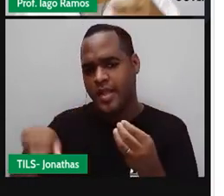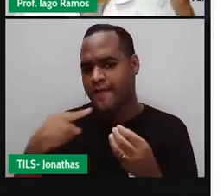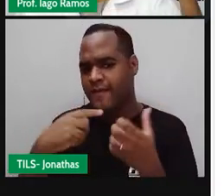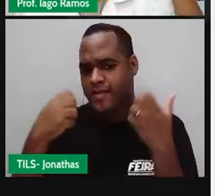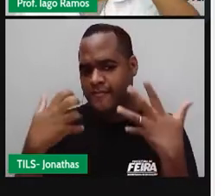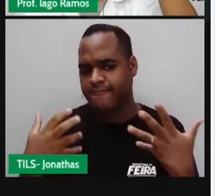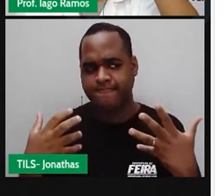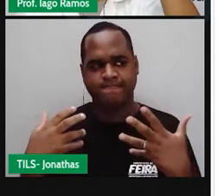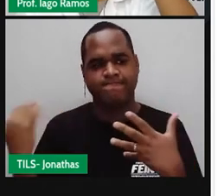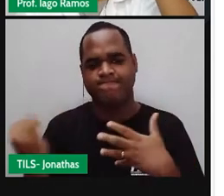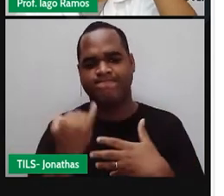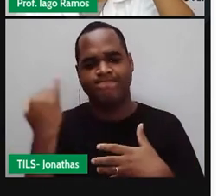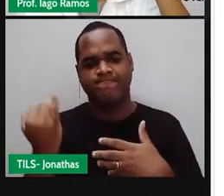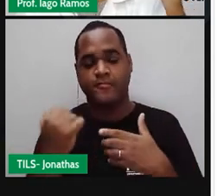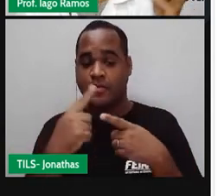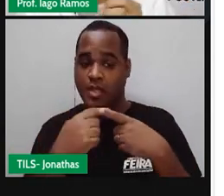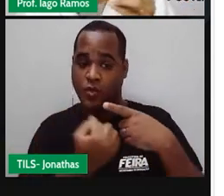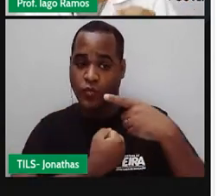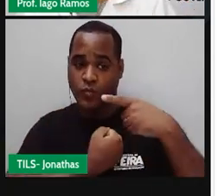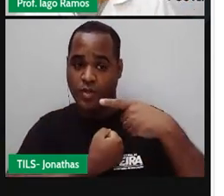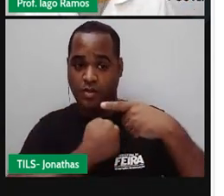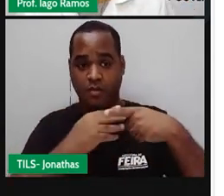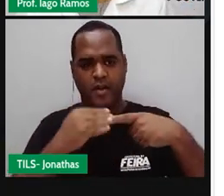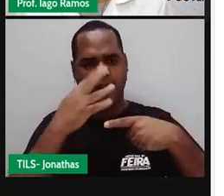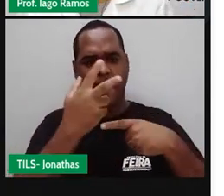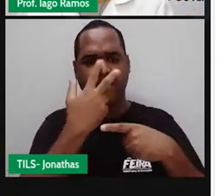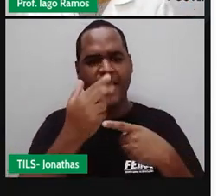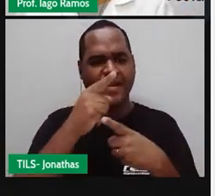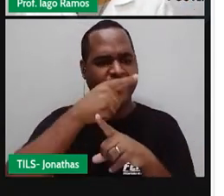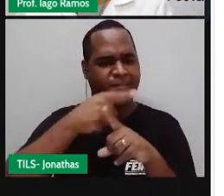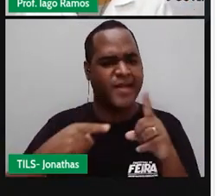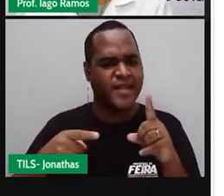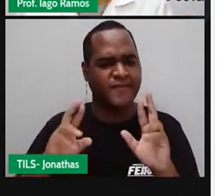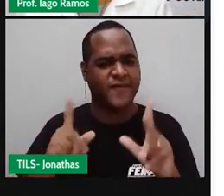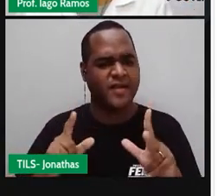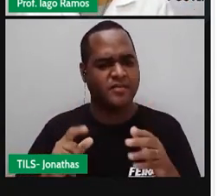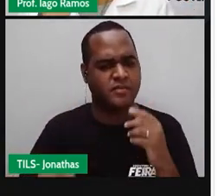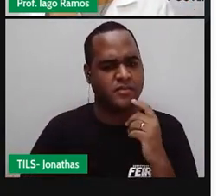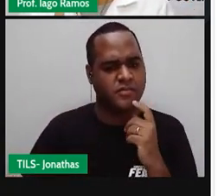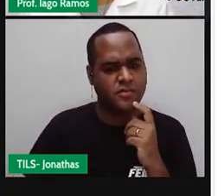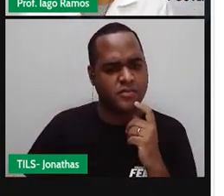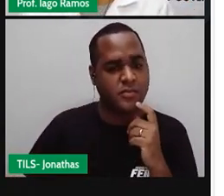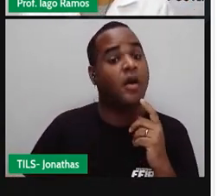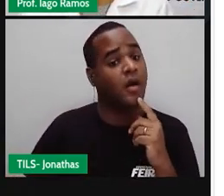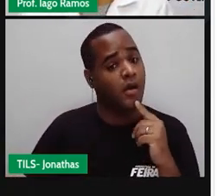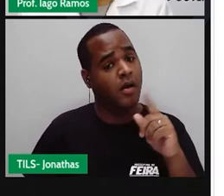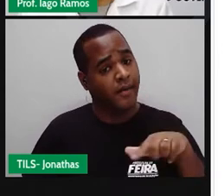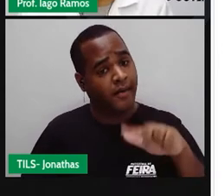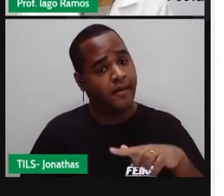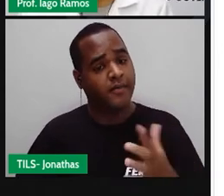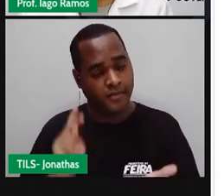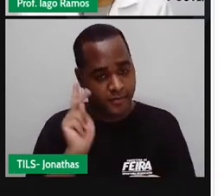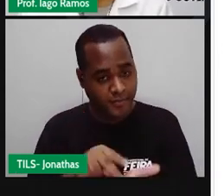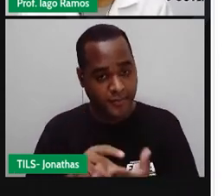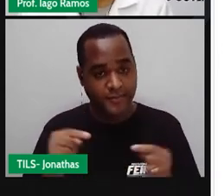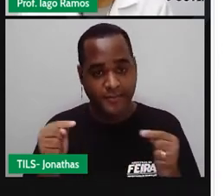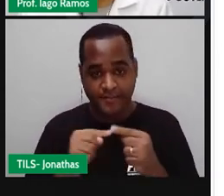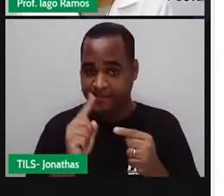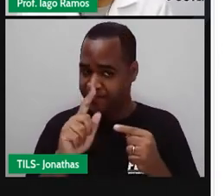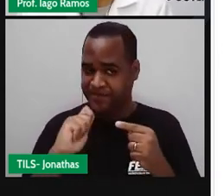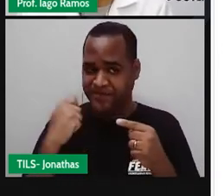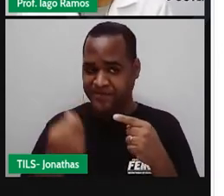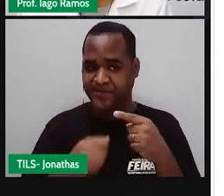estou falando o número que fica em cima é metade do que tá embaixo é exatamente Então essas